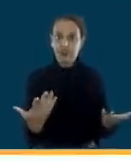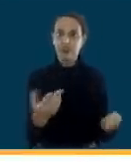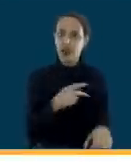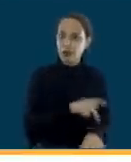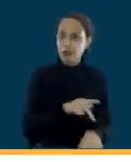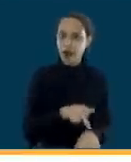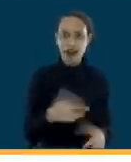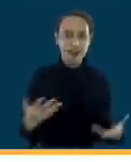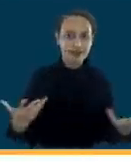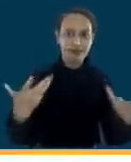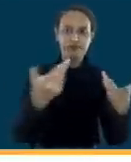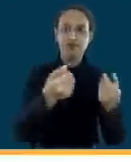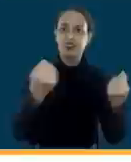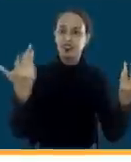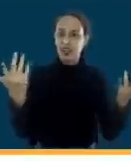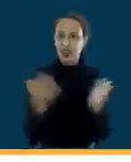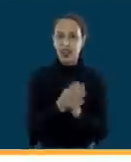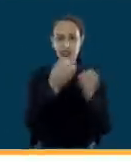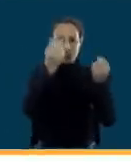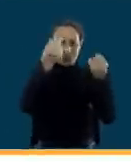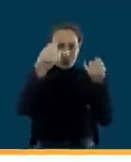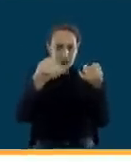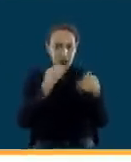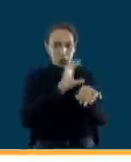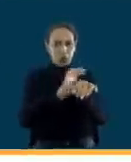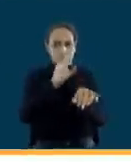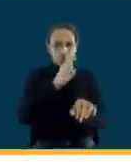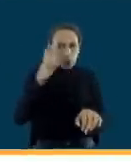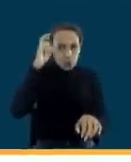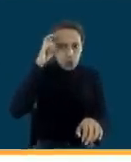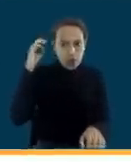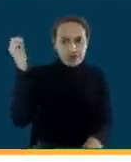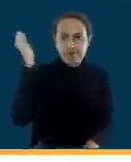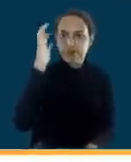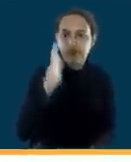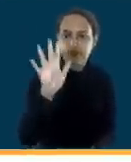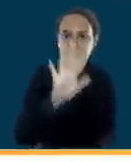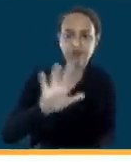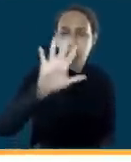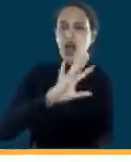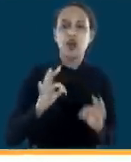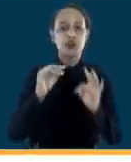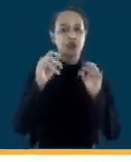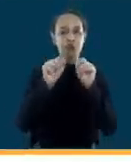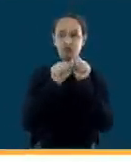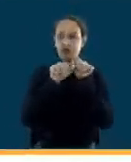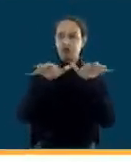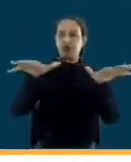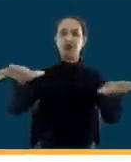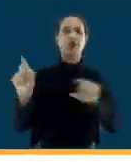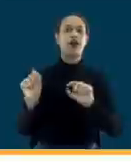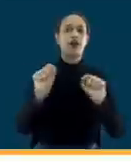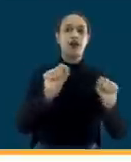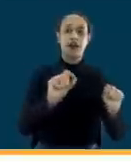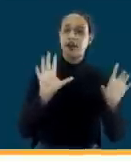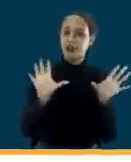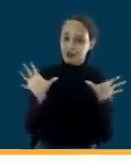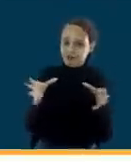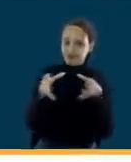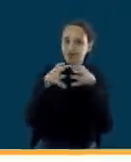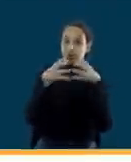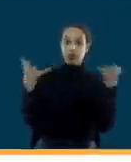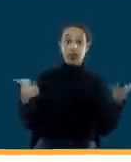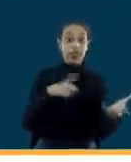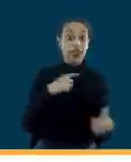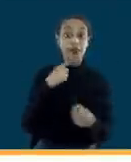uma grande cartografia da cultura brasileira, né? De toda a abrangência que ela contempla, porque são muitas as dúvidas,